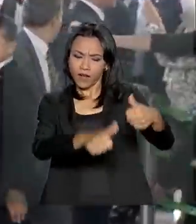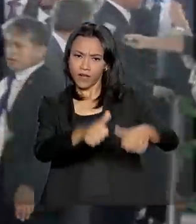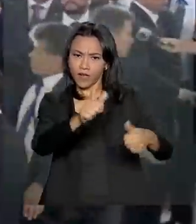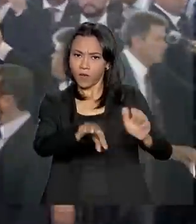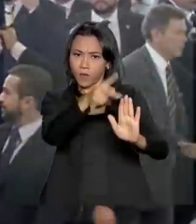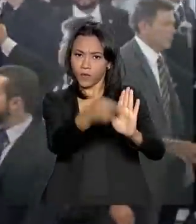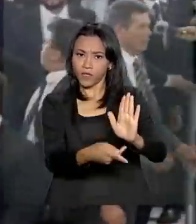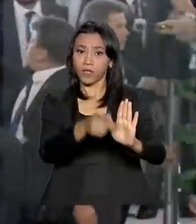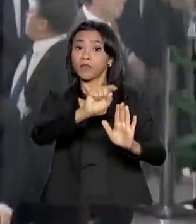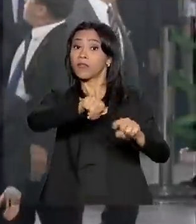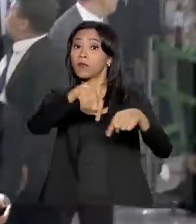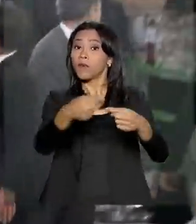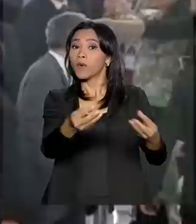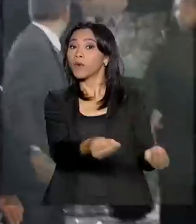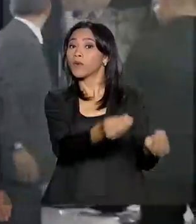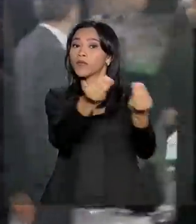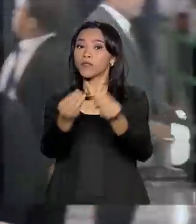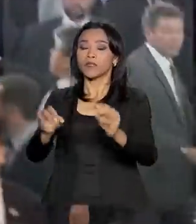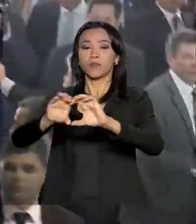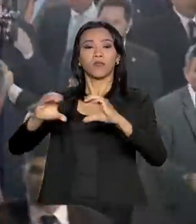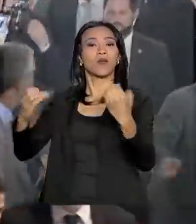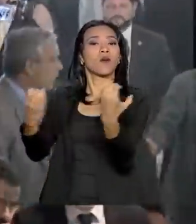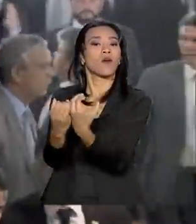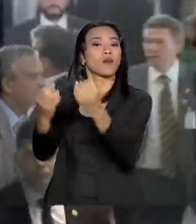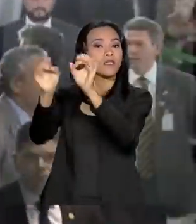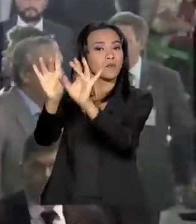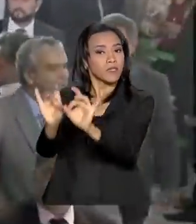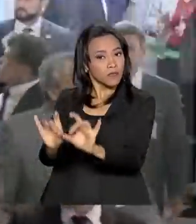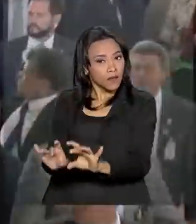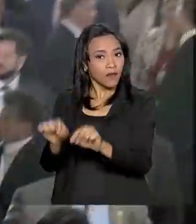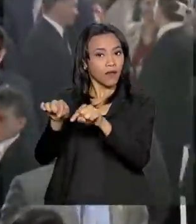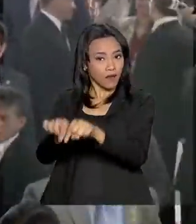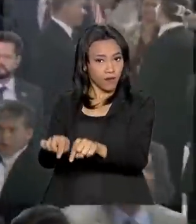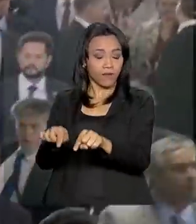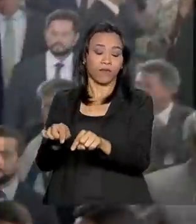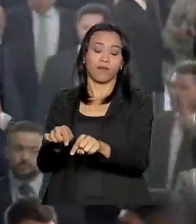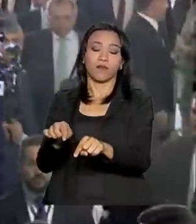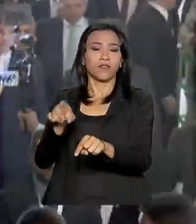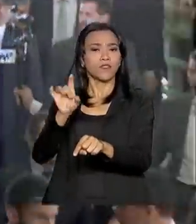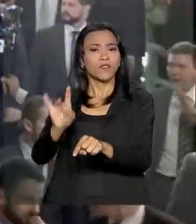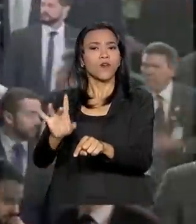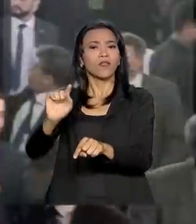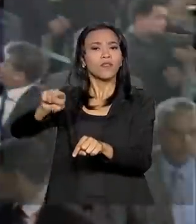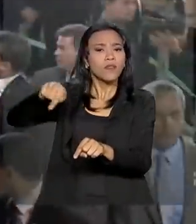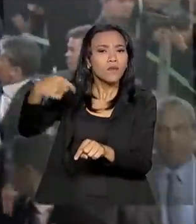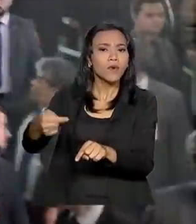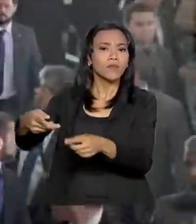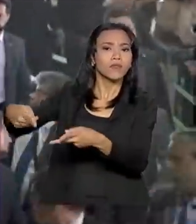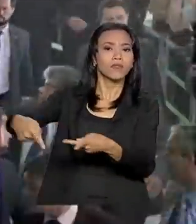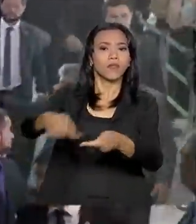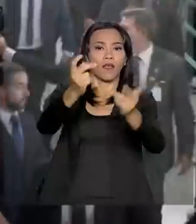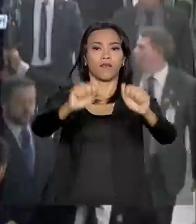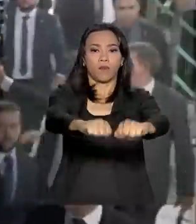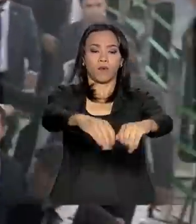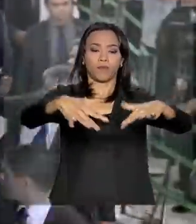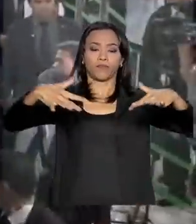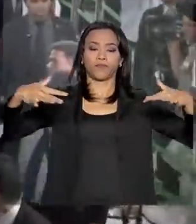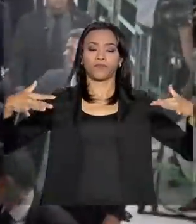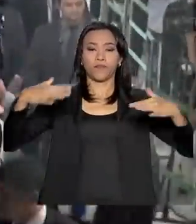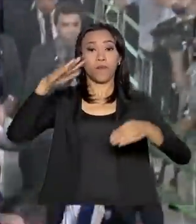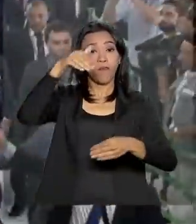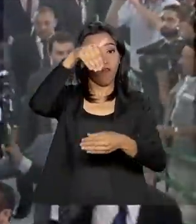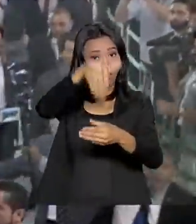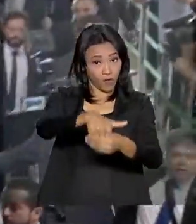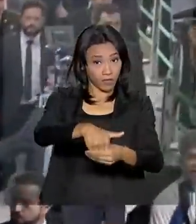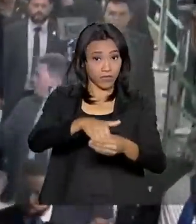ela tem que ser analisada por uma comissão especial e só então ela segue para votação em plenário. Na